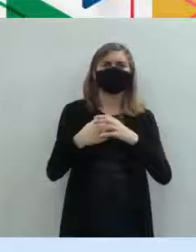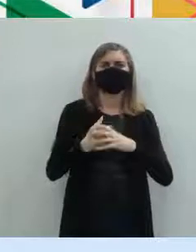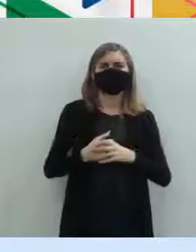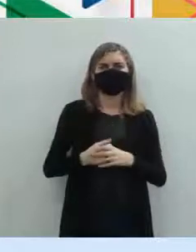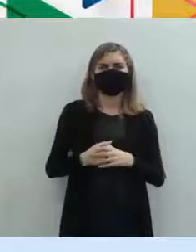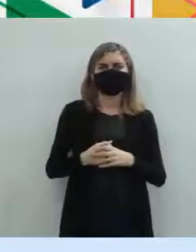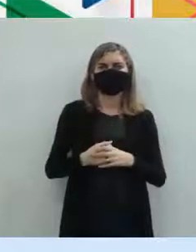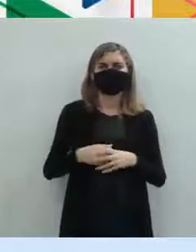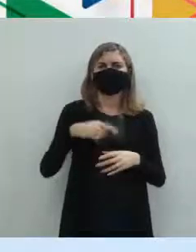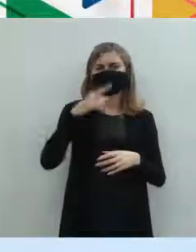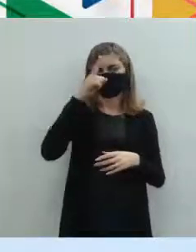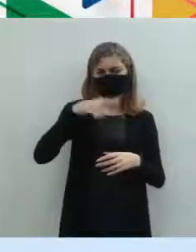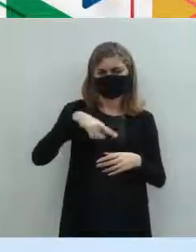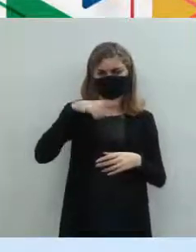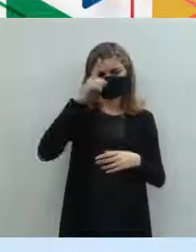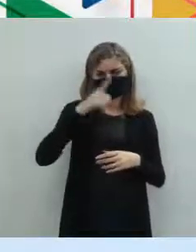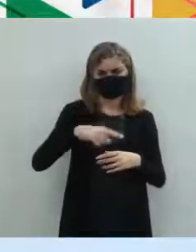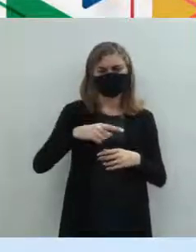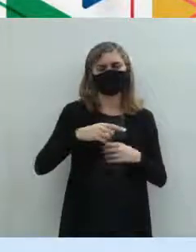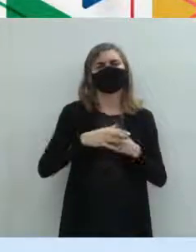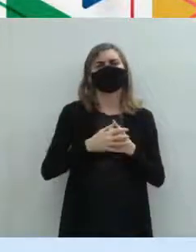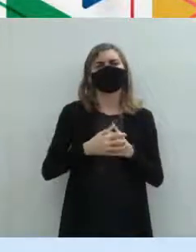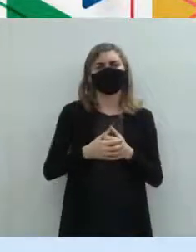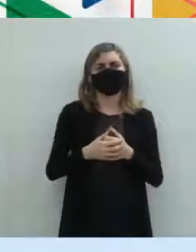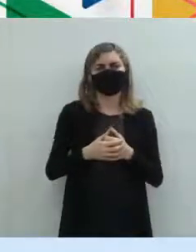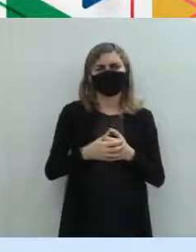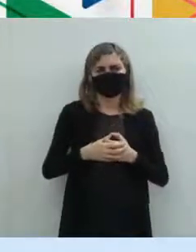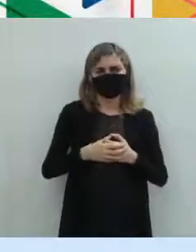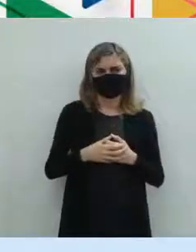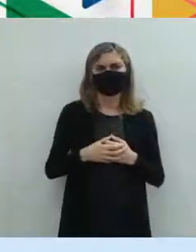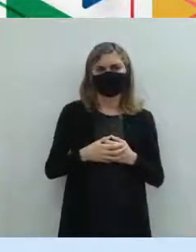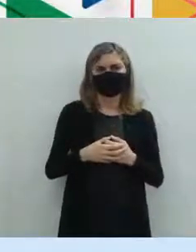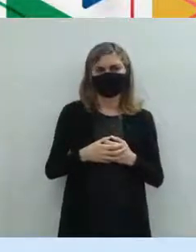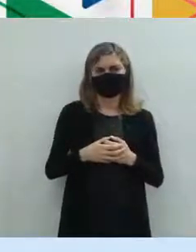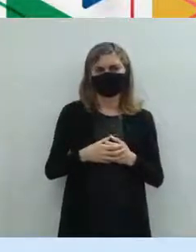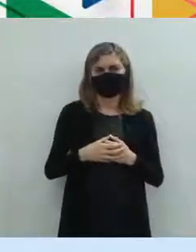inferior, uma linha vertical, a vertical